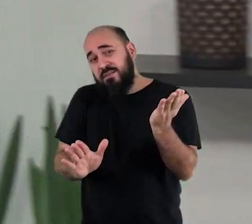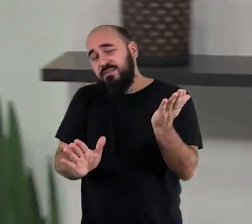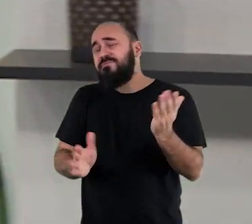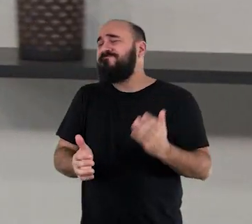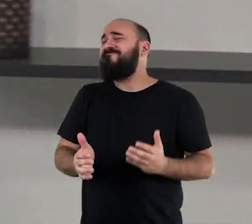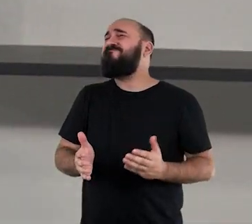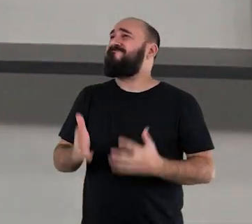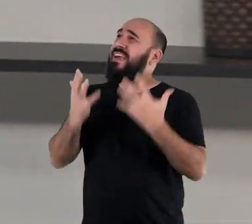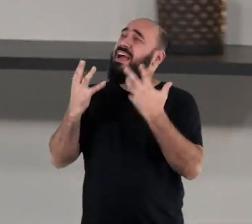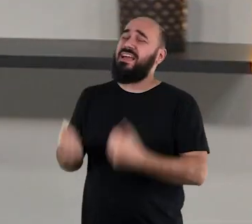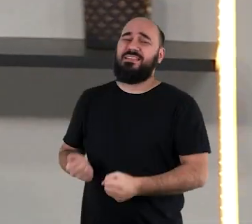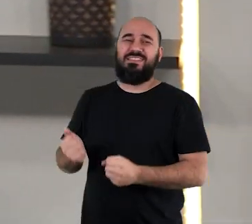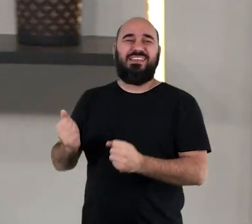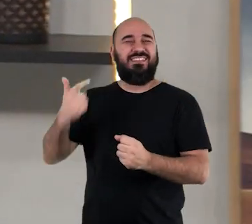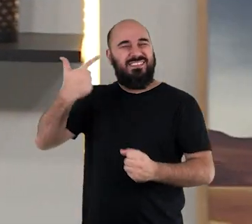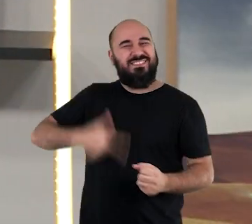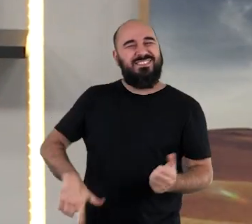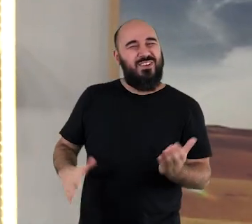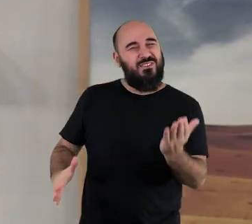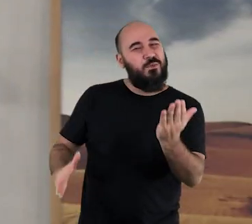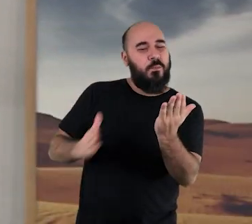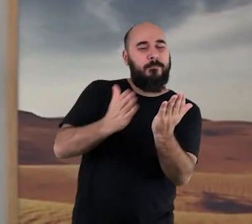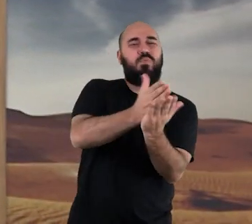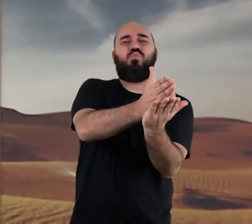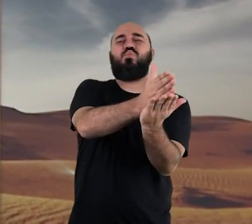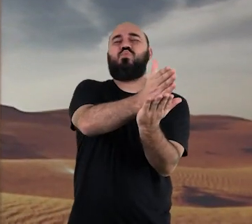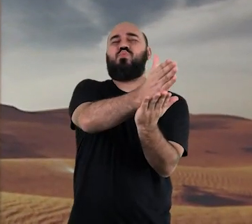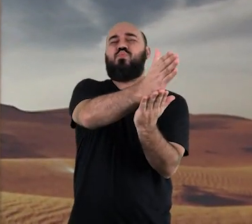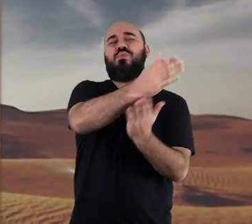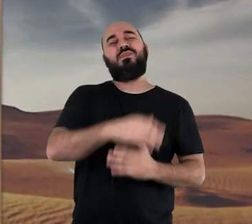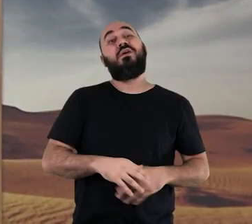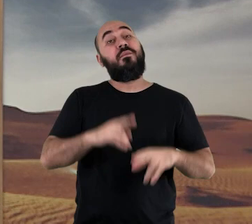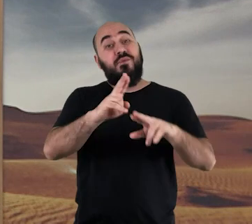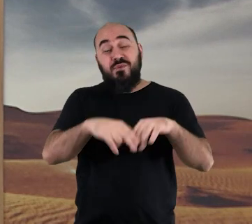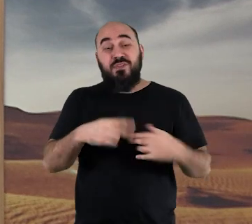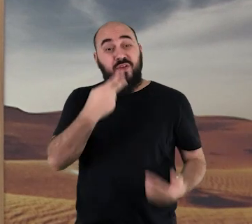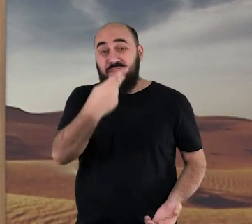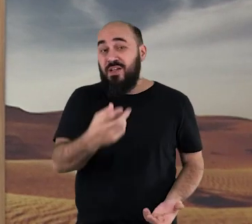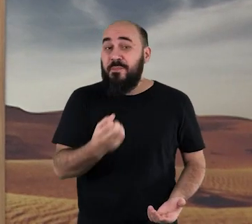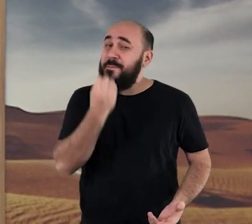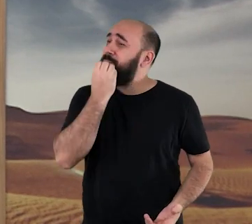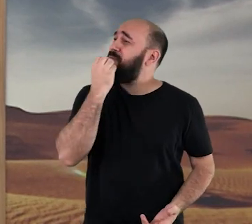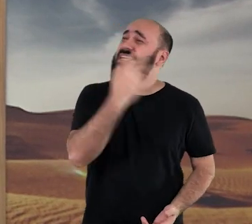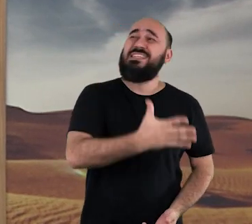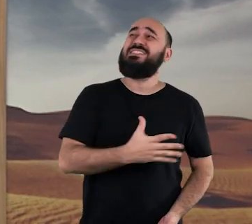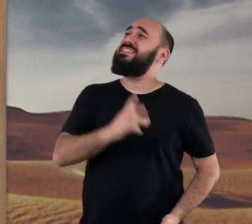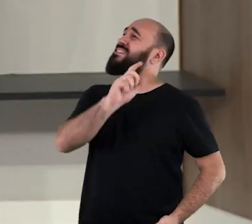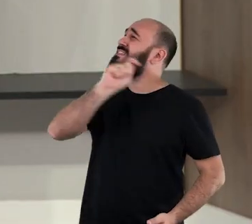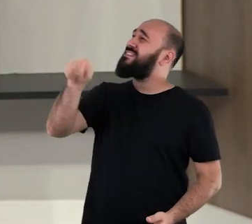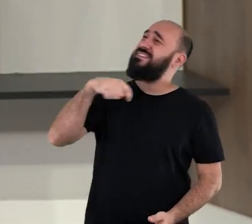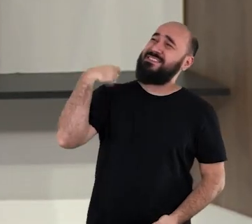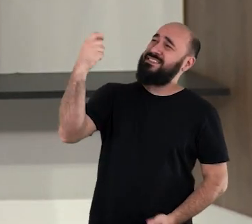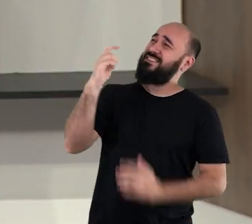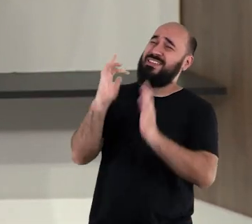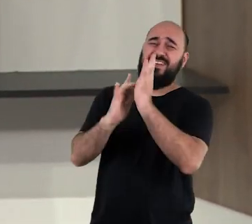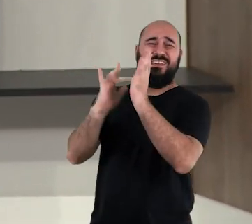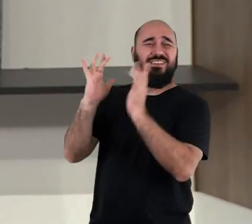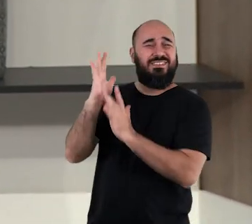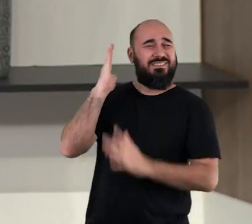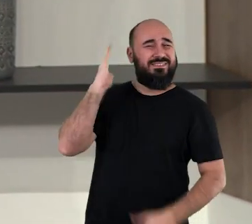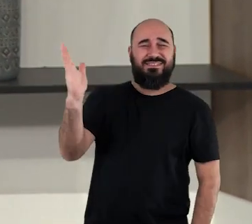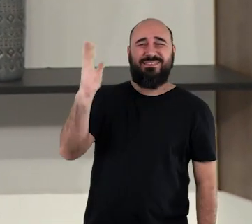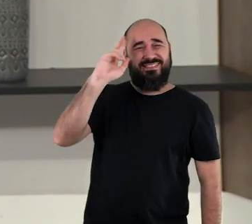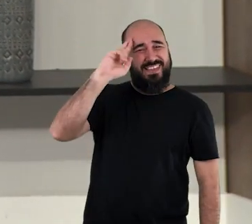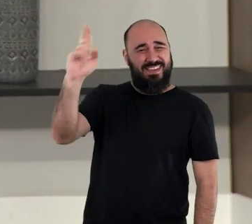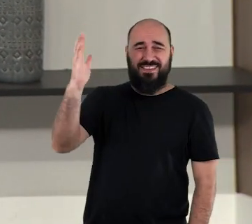e se entregam a Deus. Por isso que eu digo sempre, bendito seja o nome do Senhor. E eu tenho aqui um